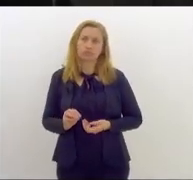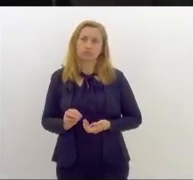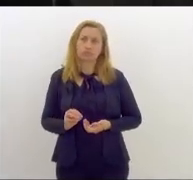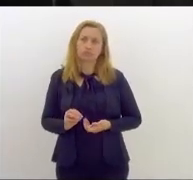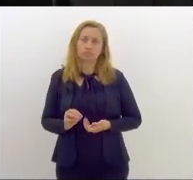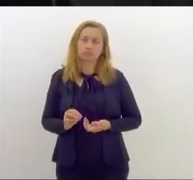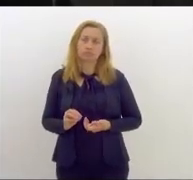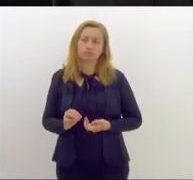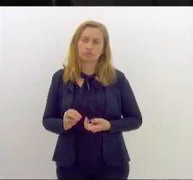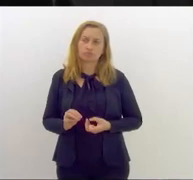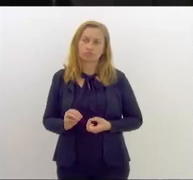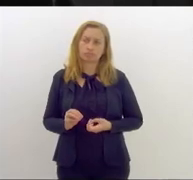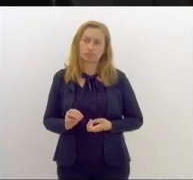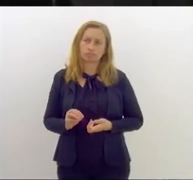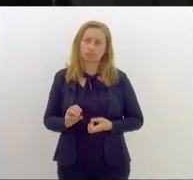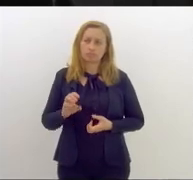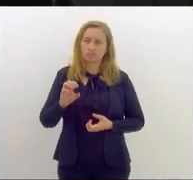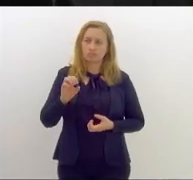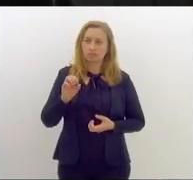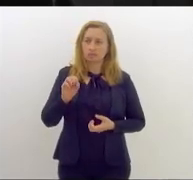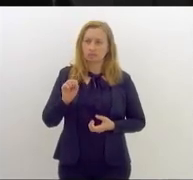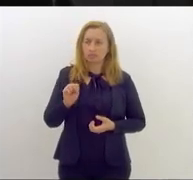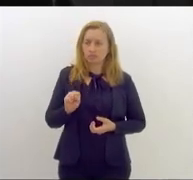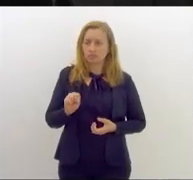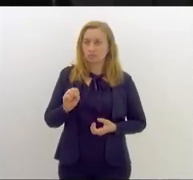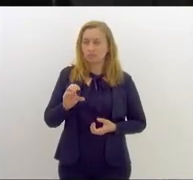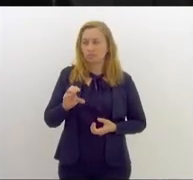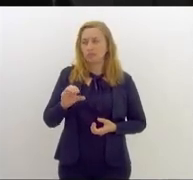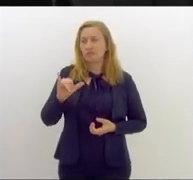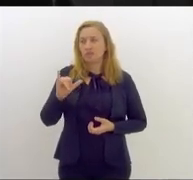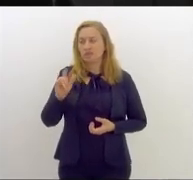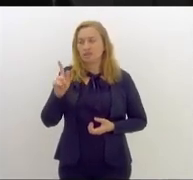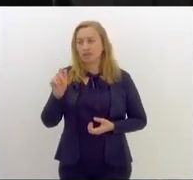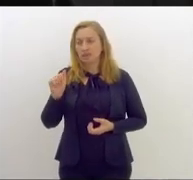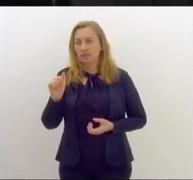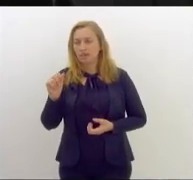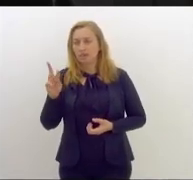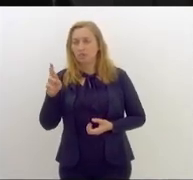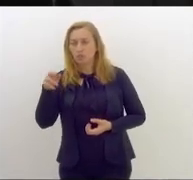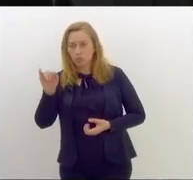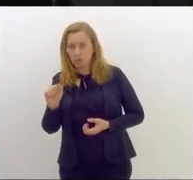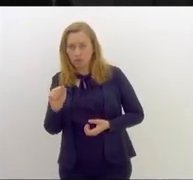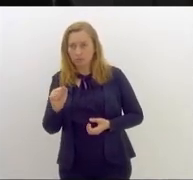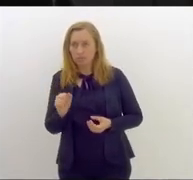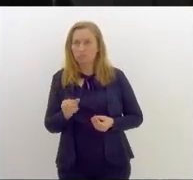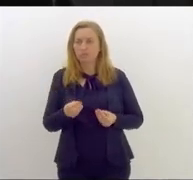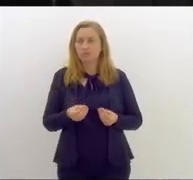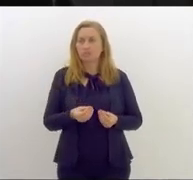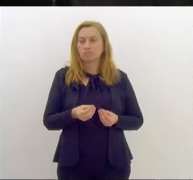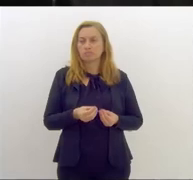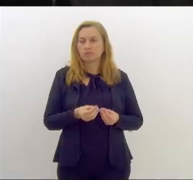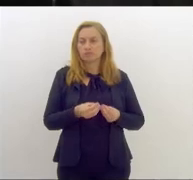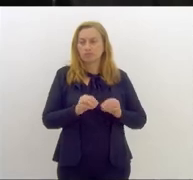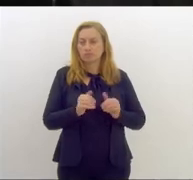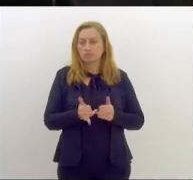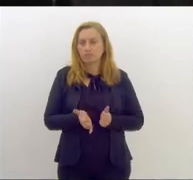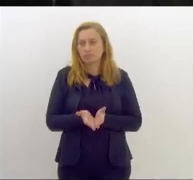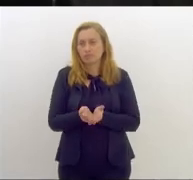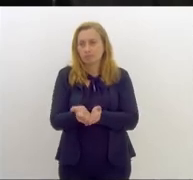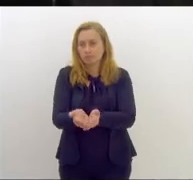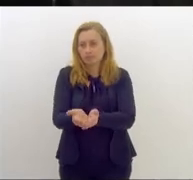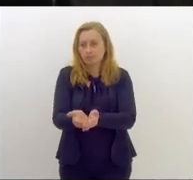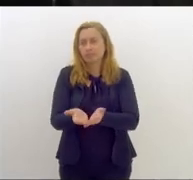que esteja me Singapura capaz de cortar desmantelar um navio que